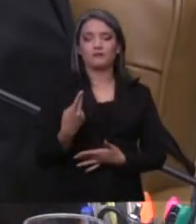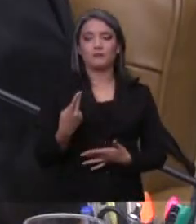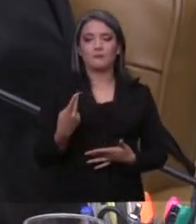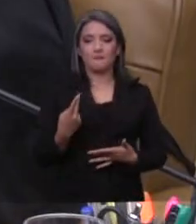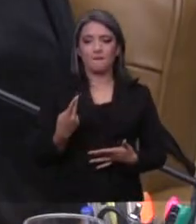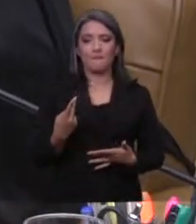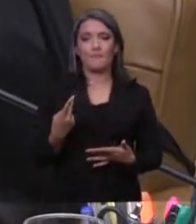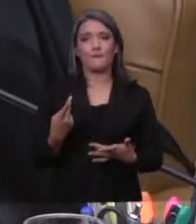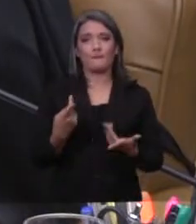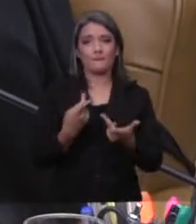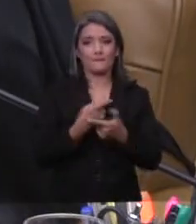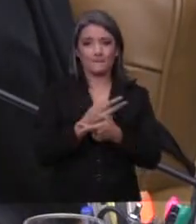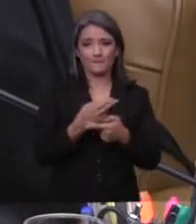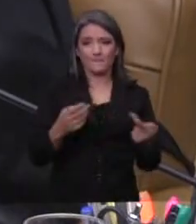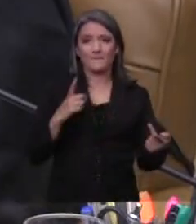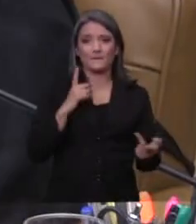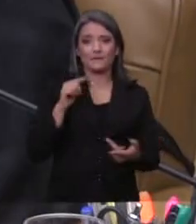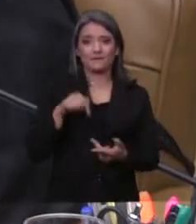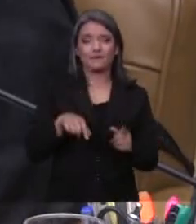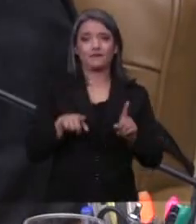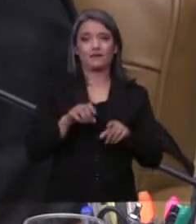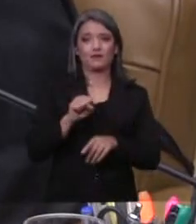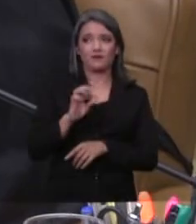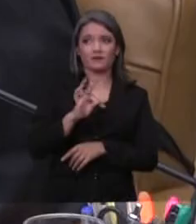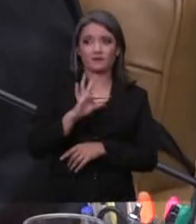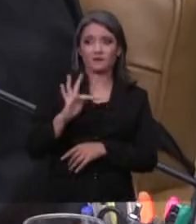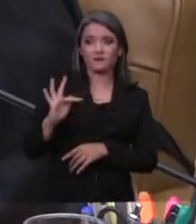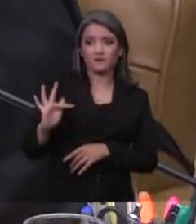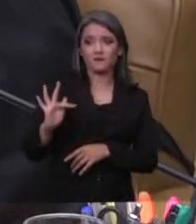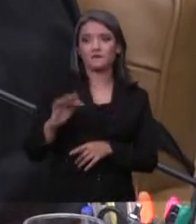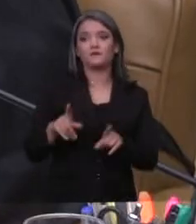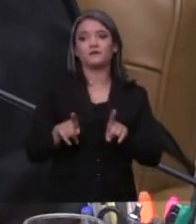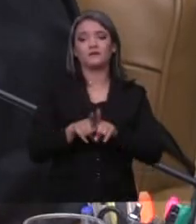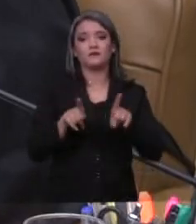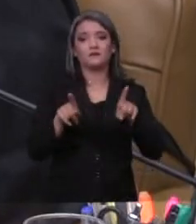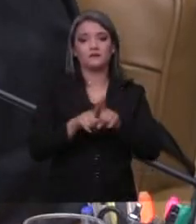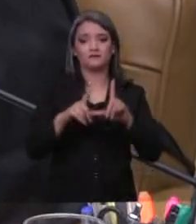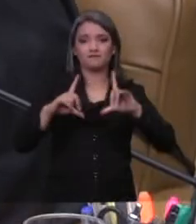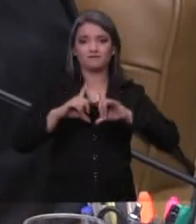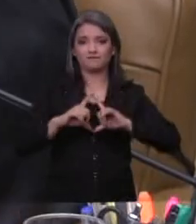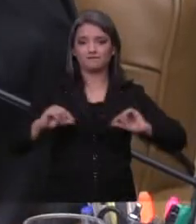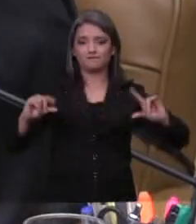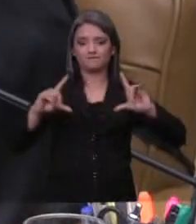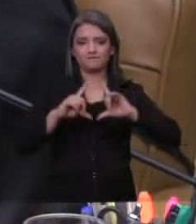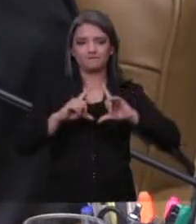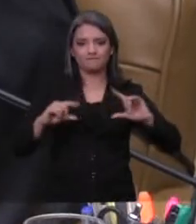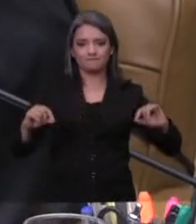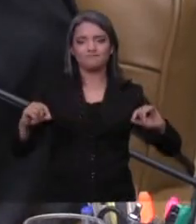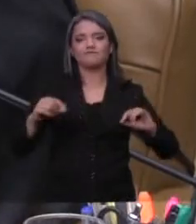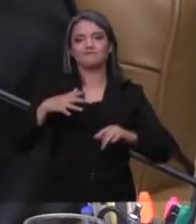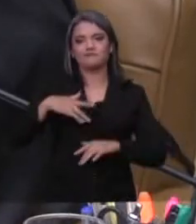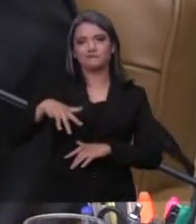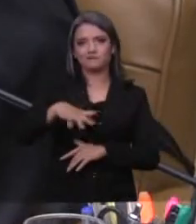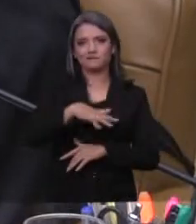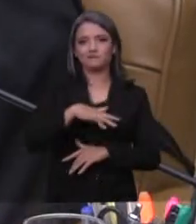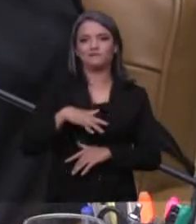se perpetraram, não só no Supremo, mas na capital federal de modo mais